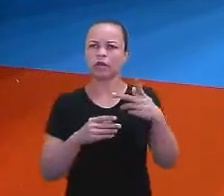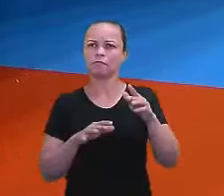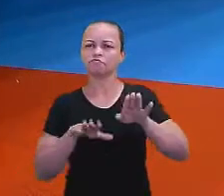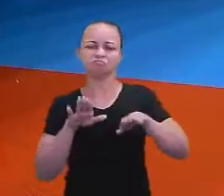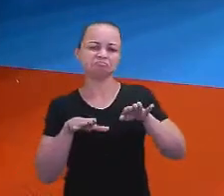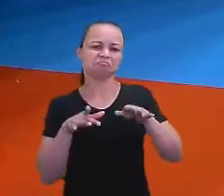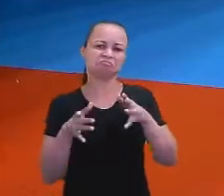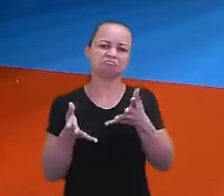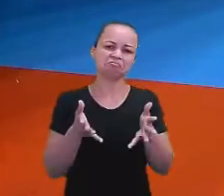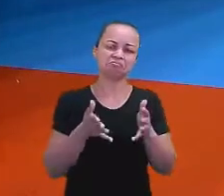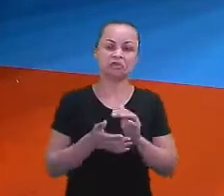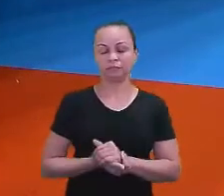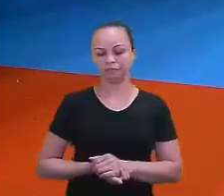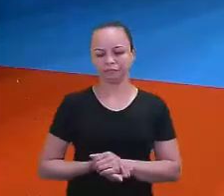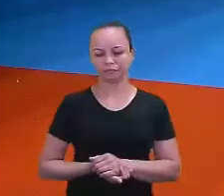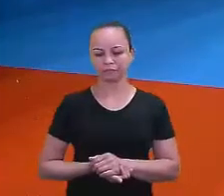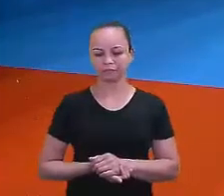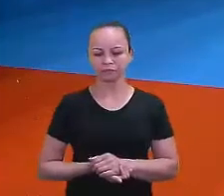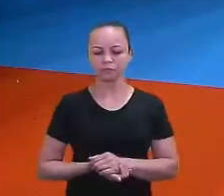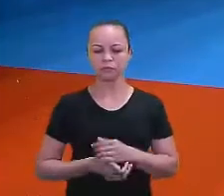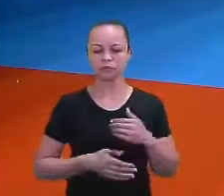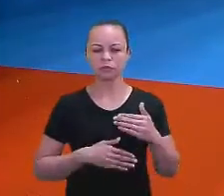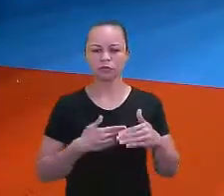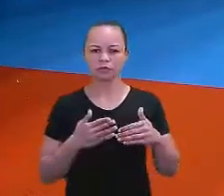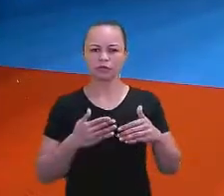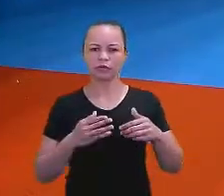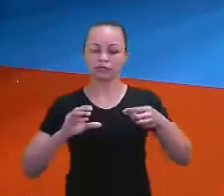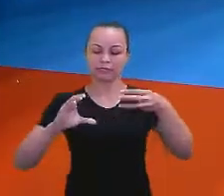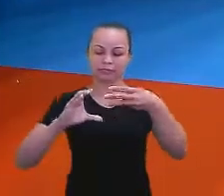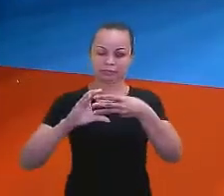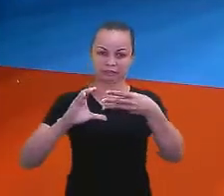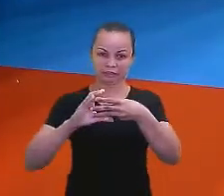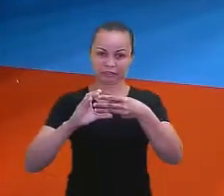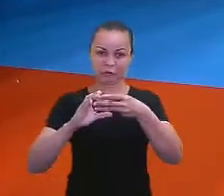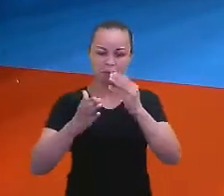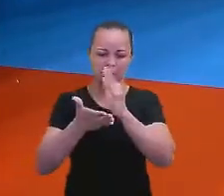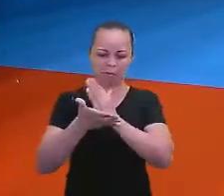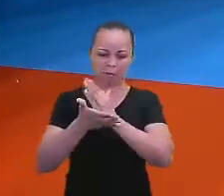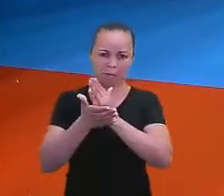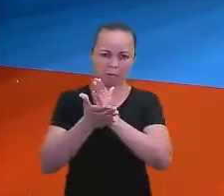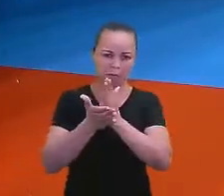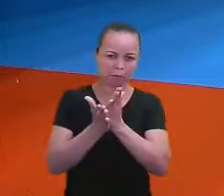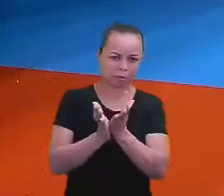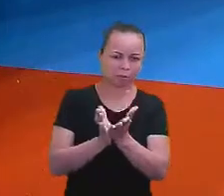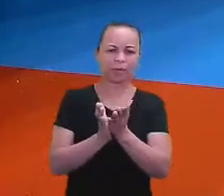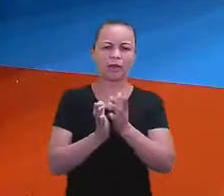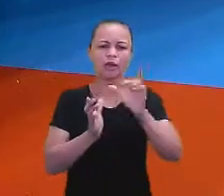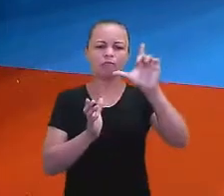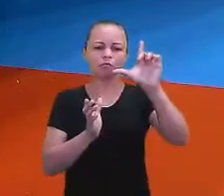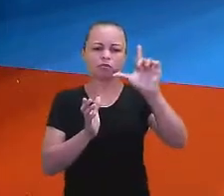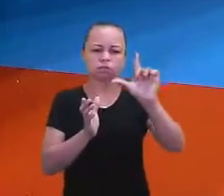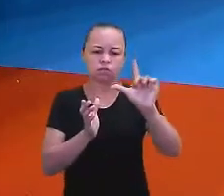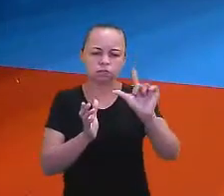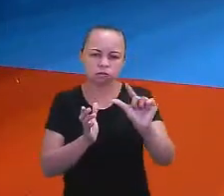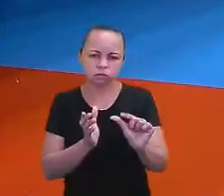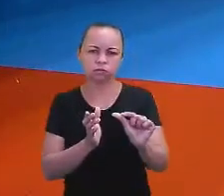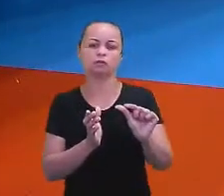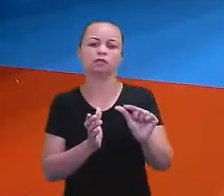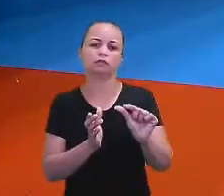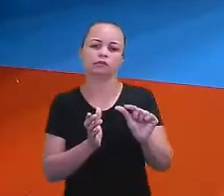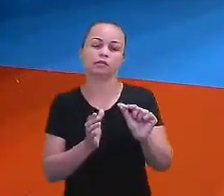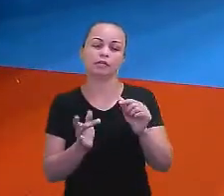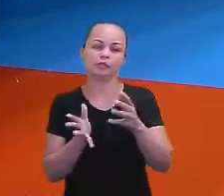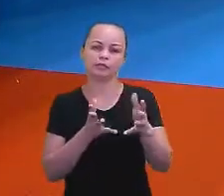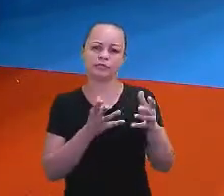a região que diz assim, quando vai sofrendo divisão celular, essas regiões vão encurtando. Isso é um sinal clássico de